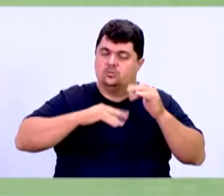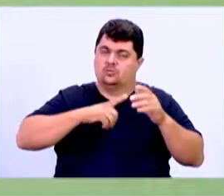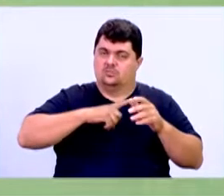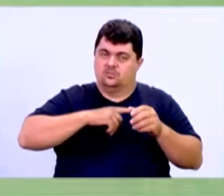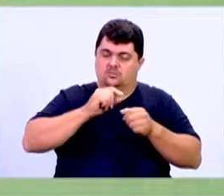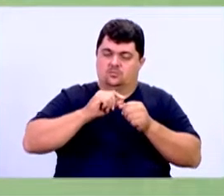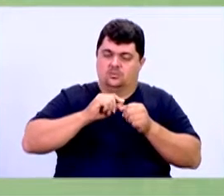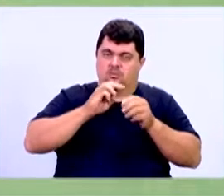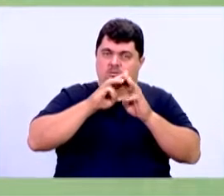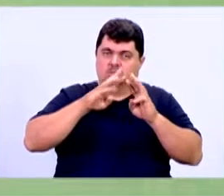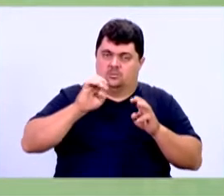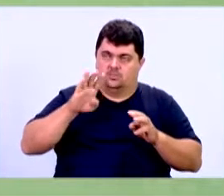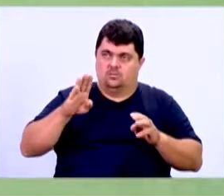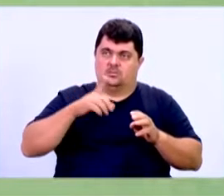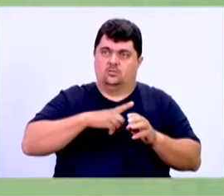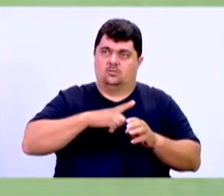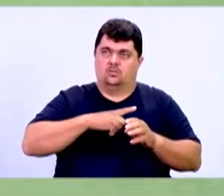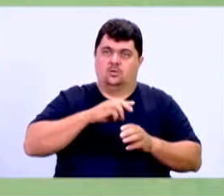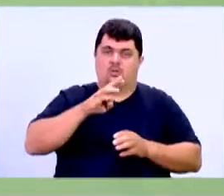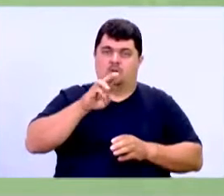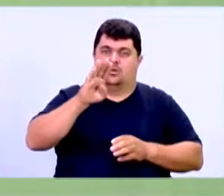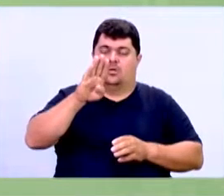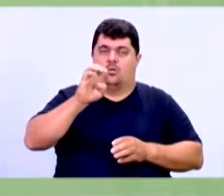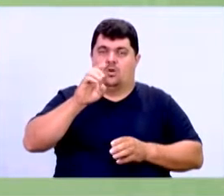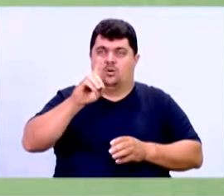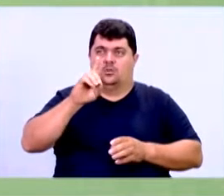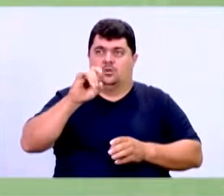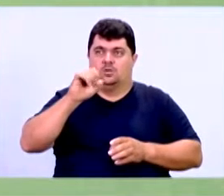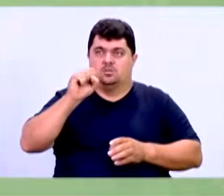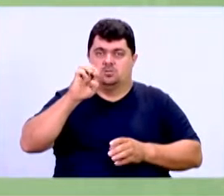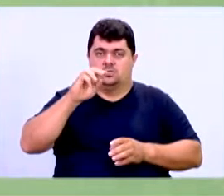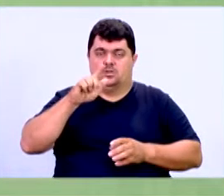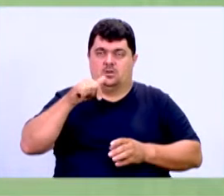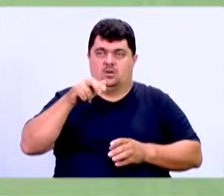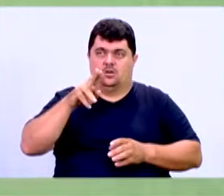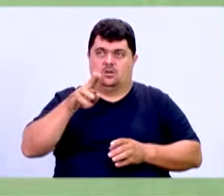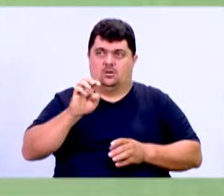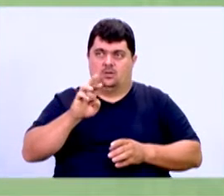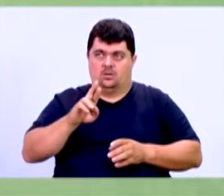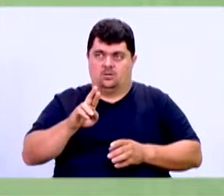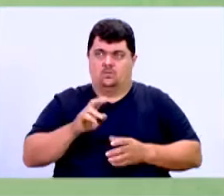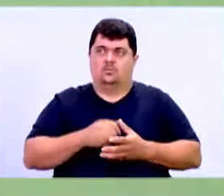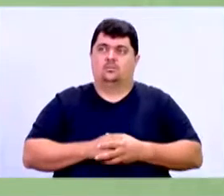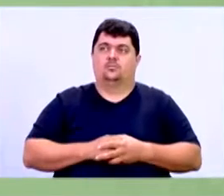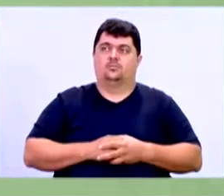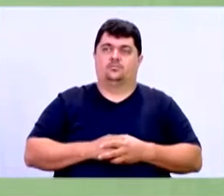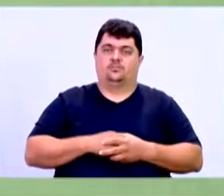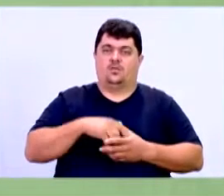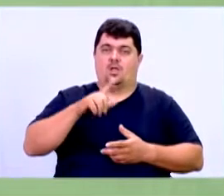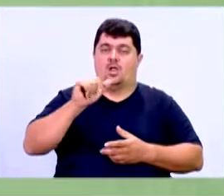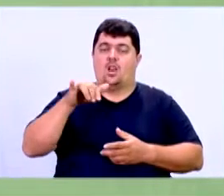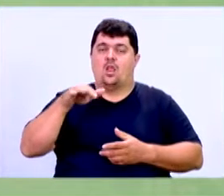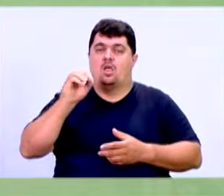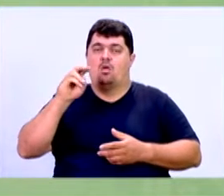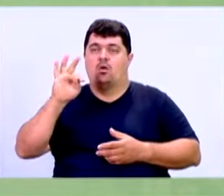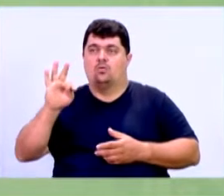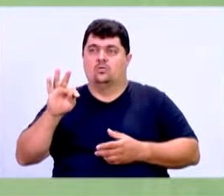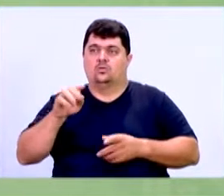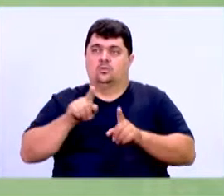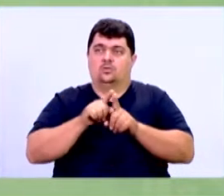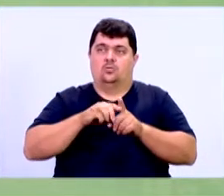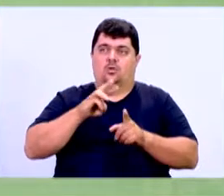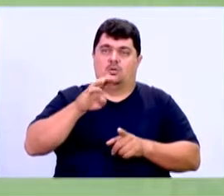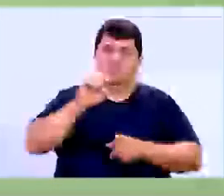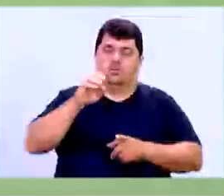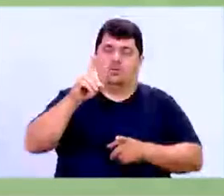websites, existem o web designer, que ele trabalha especificamente com desenvolvimento de layout, o web developer, que ele